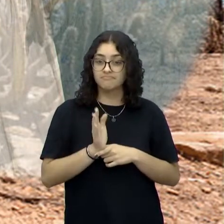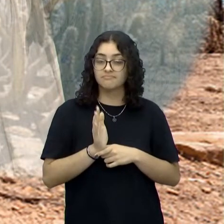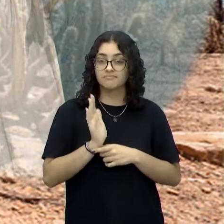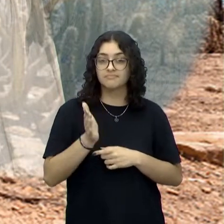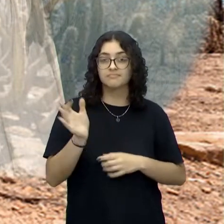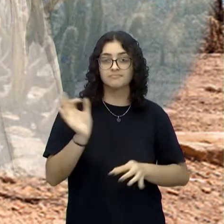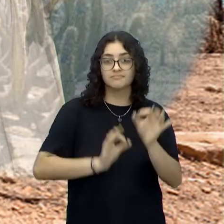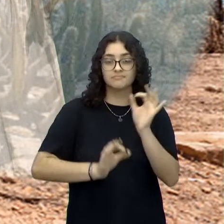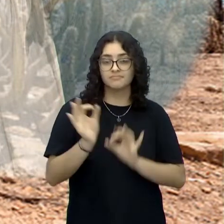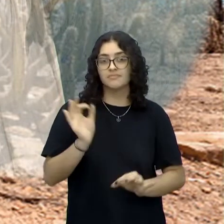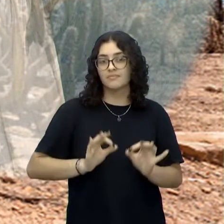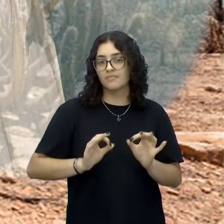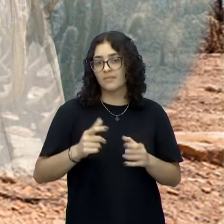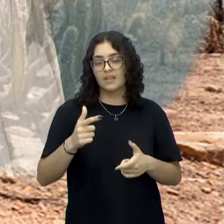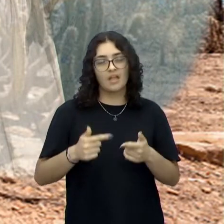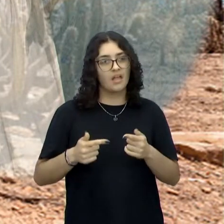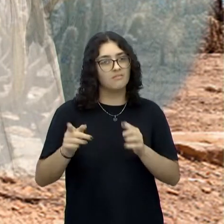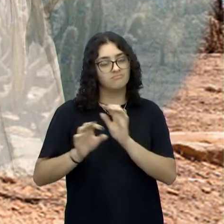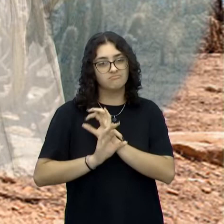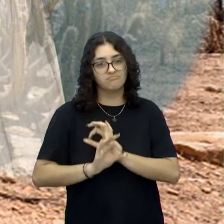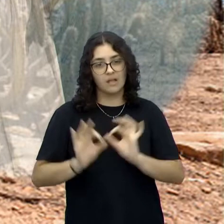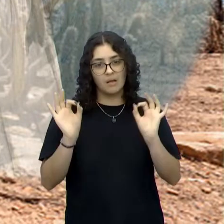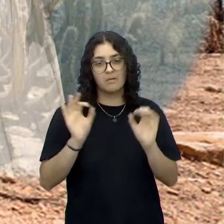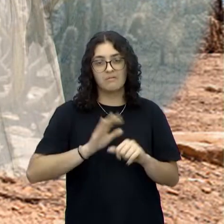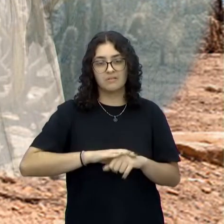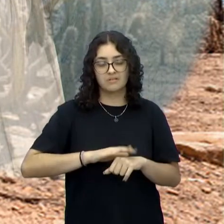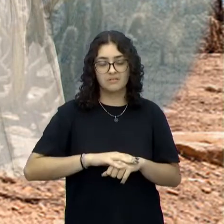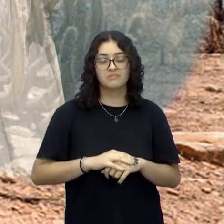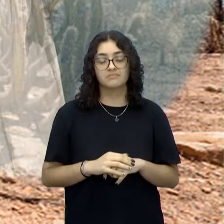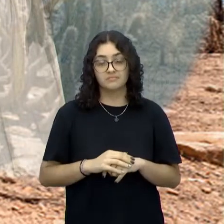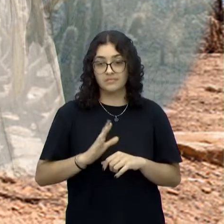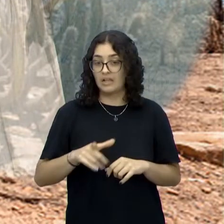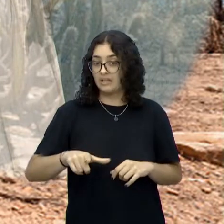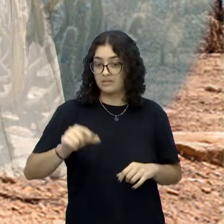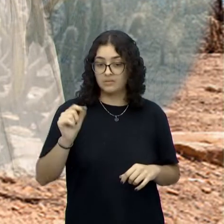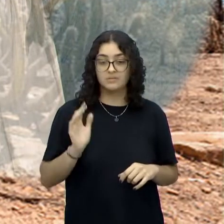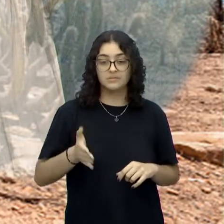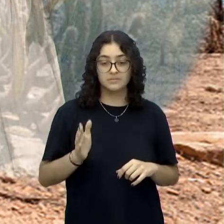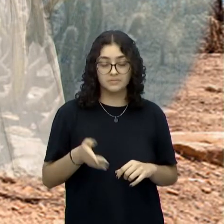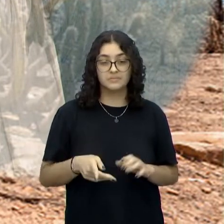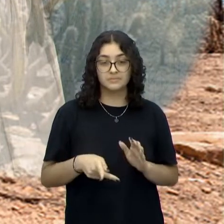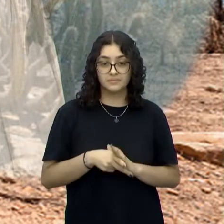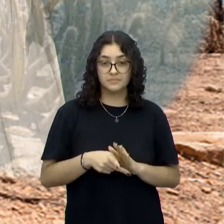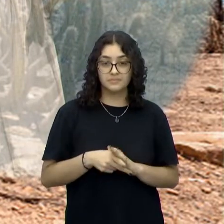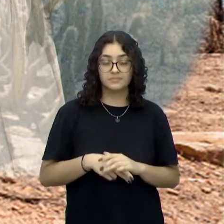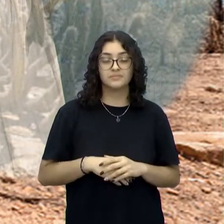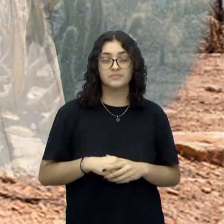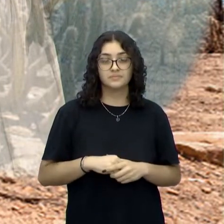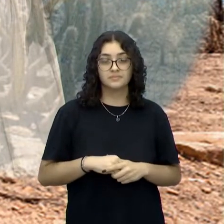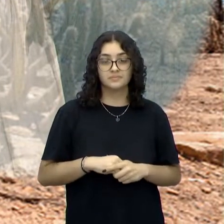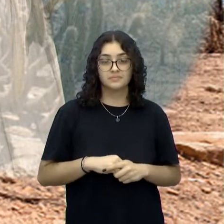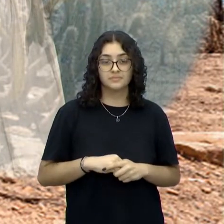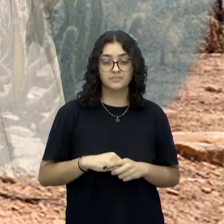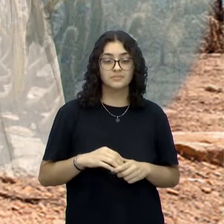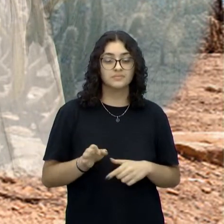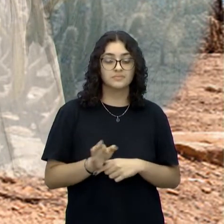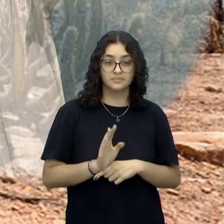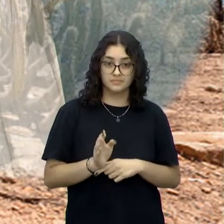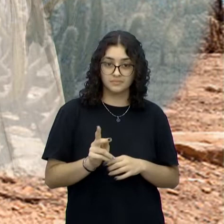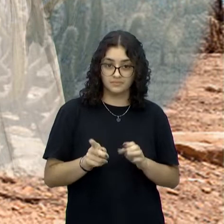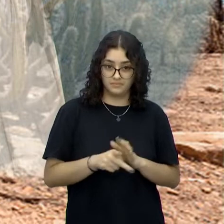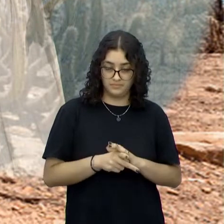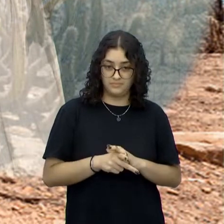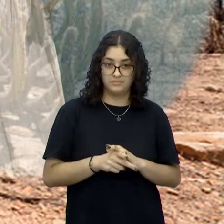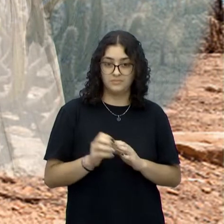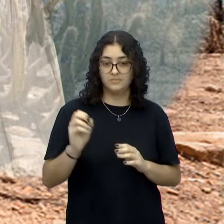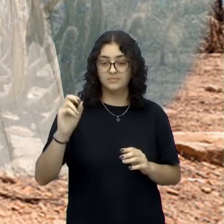mexi e falei, Guerra de Canudos é ótimo para fazer. Então já escolhi o filme de roteiro adaptado. E o filme Guerra de Canudos,